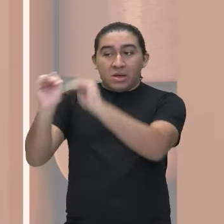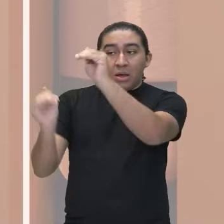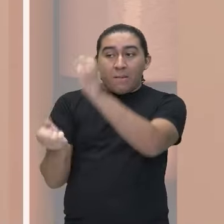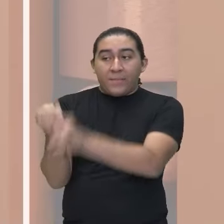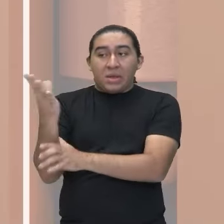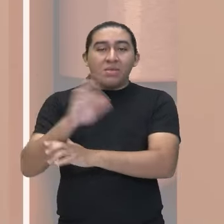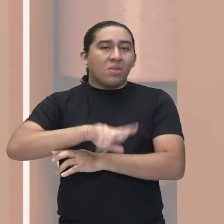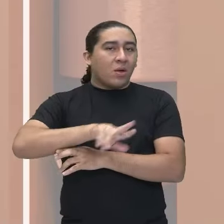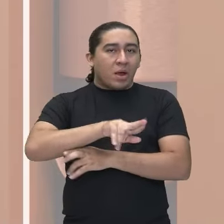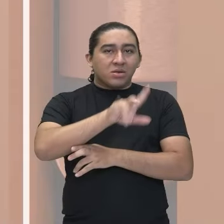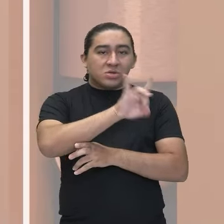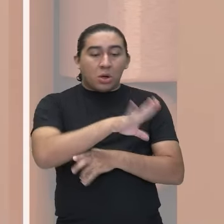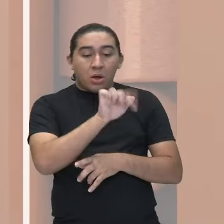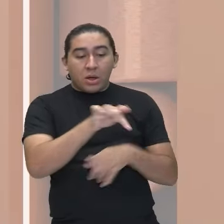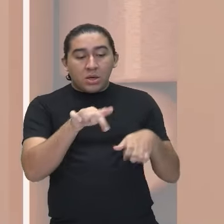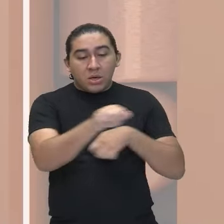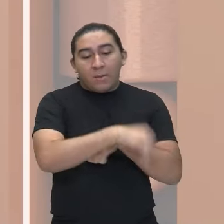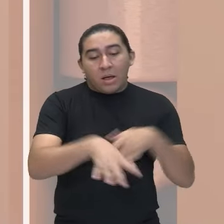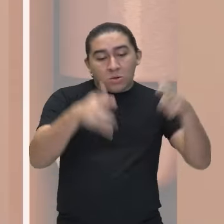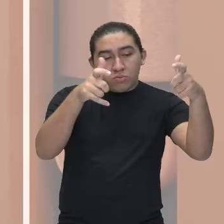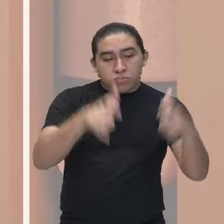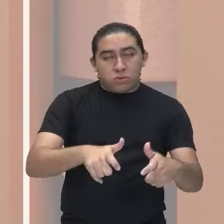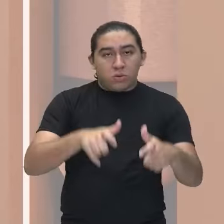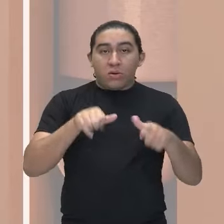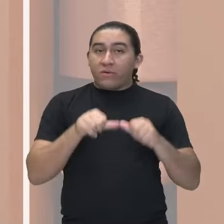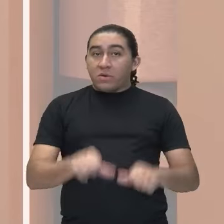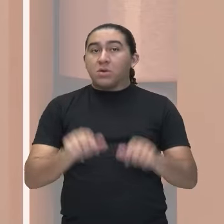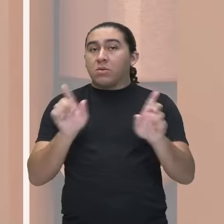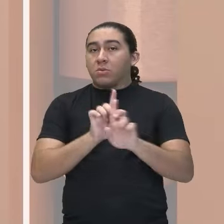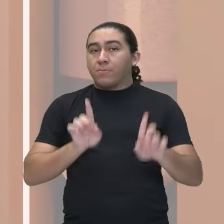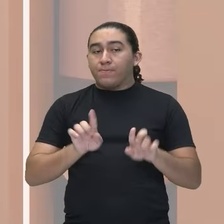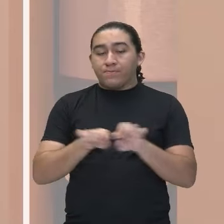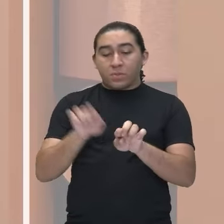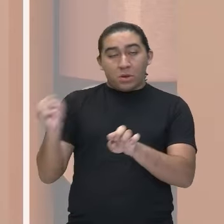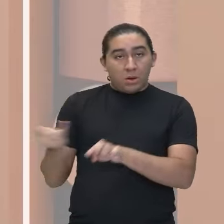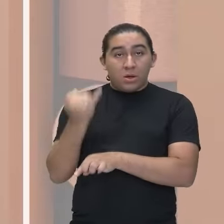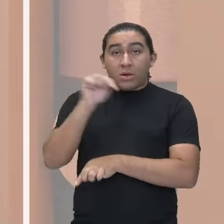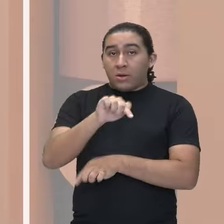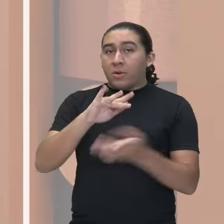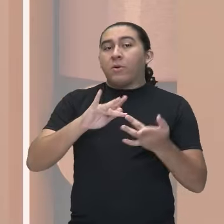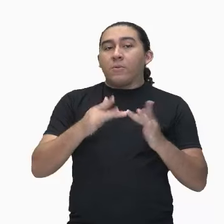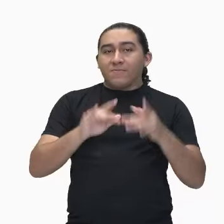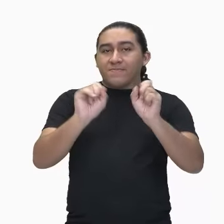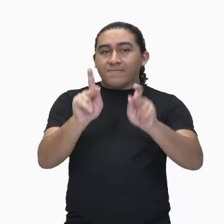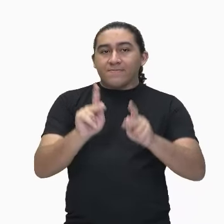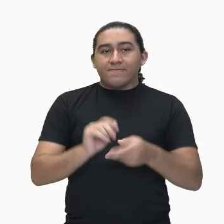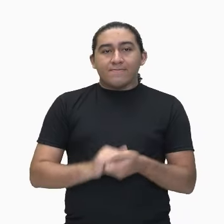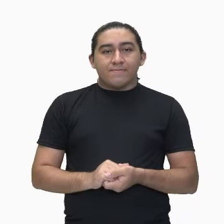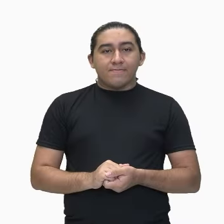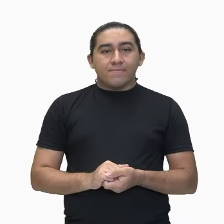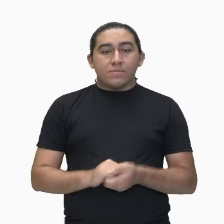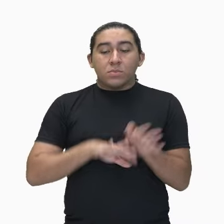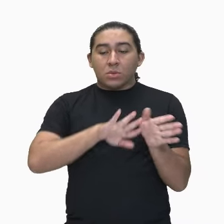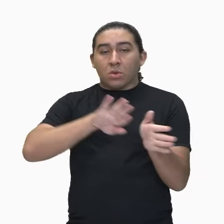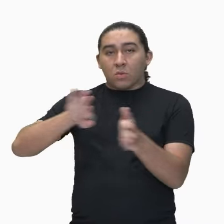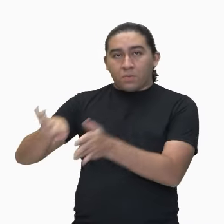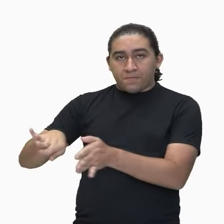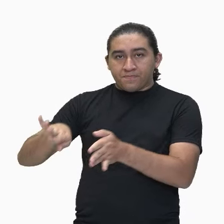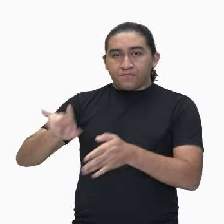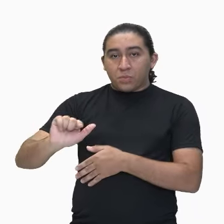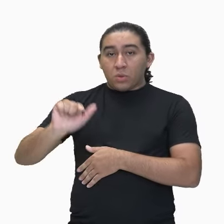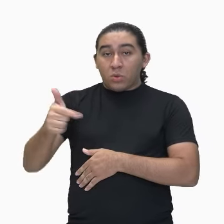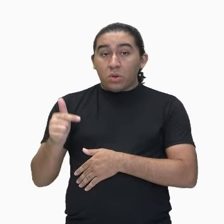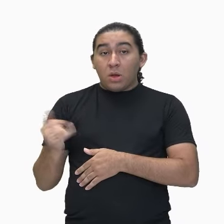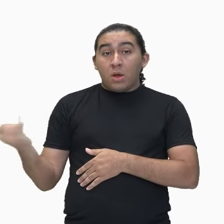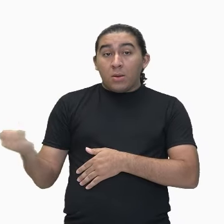na terra que se fixava, tá? Então isso também foi importante, perfeito? Outro detalhe extremamente